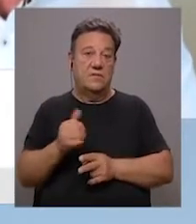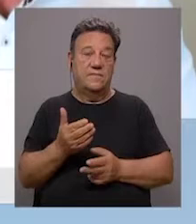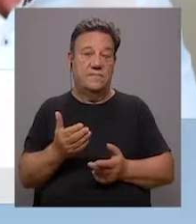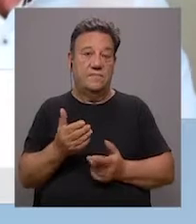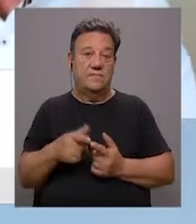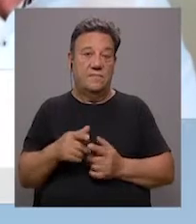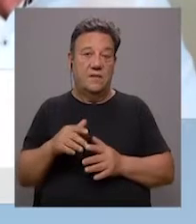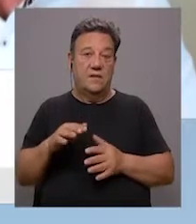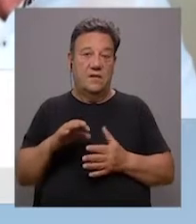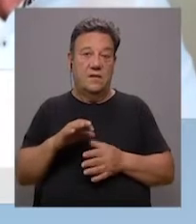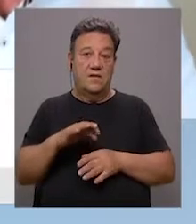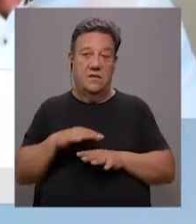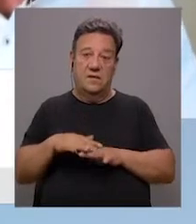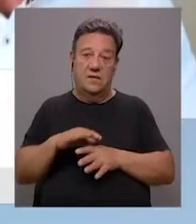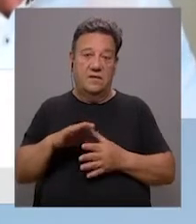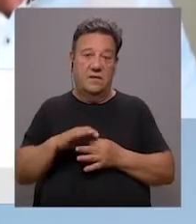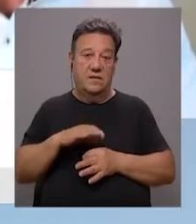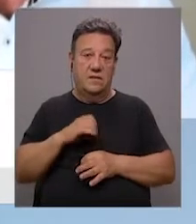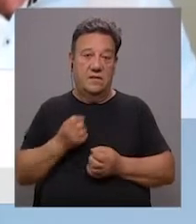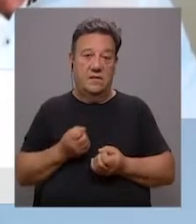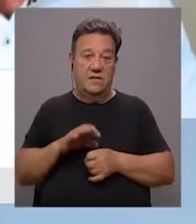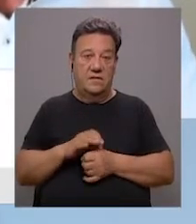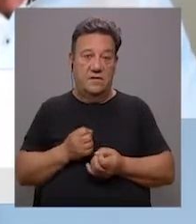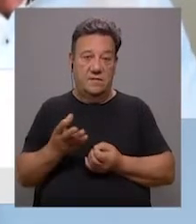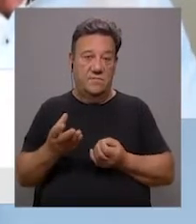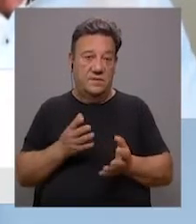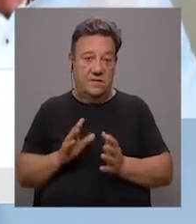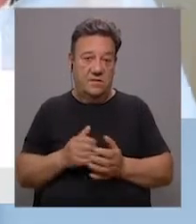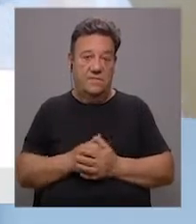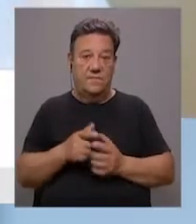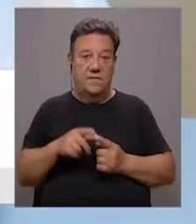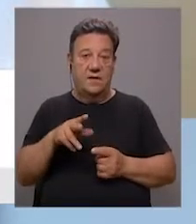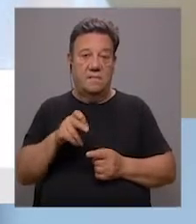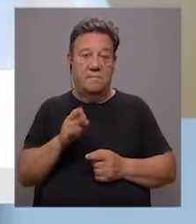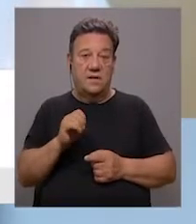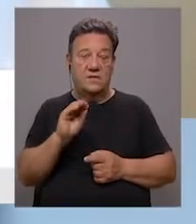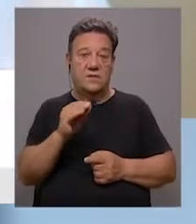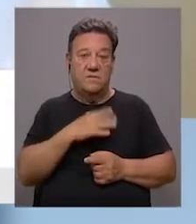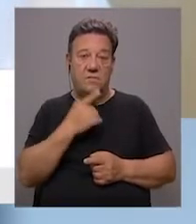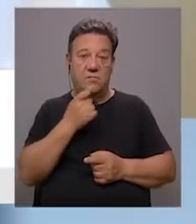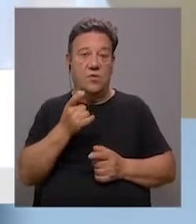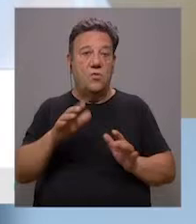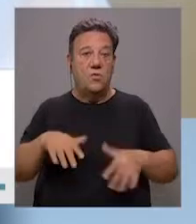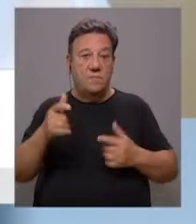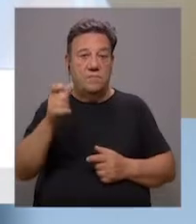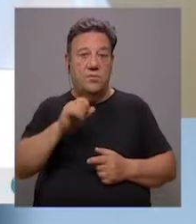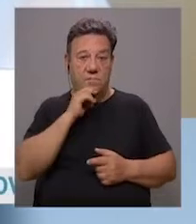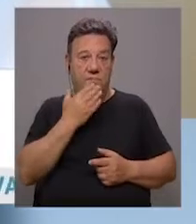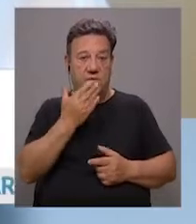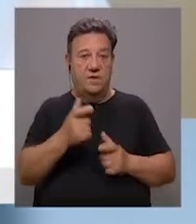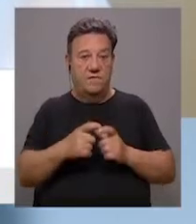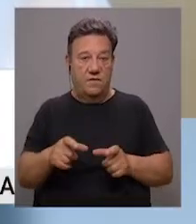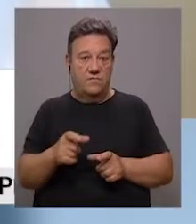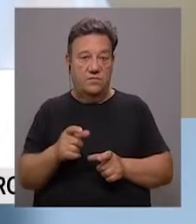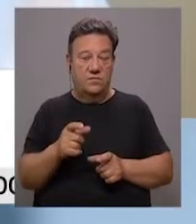da cadeia de transmissão. Portanto, nós estamos... Marcos, deixa-me lhe perguntar, qualquer pessoa pode pedir este voucher,